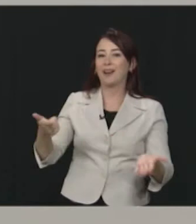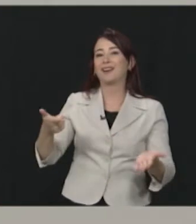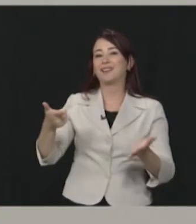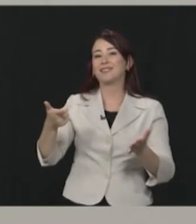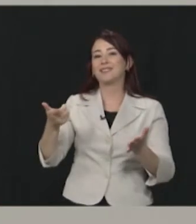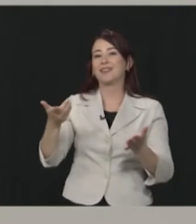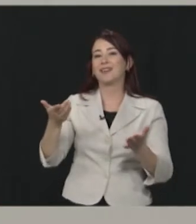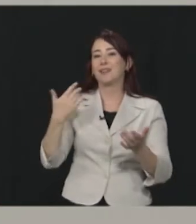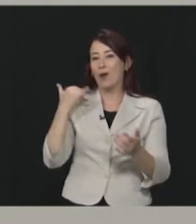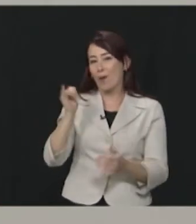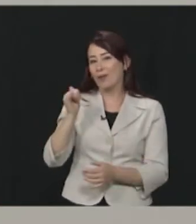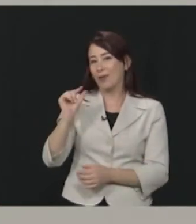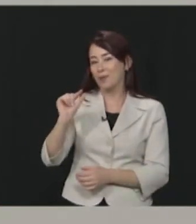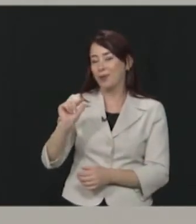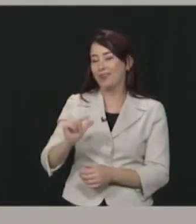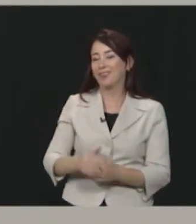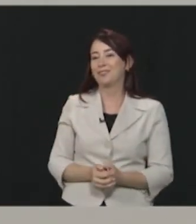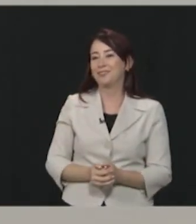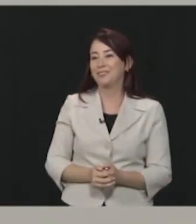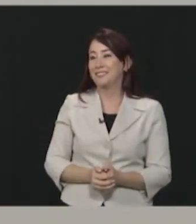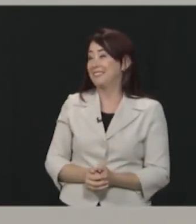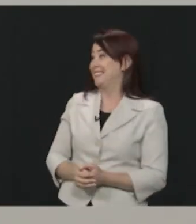chamar o intervalo, pode ser?